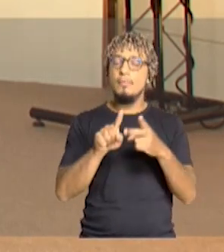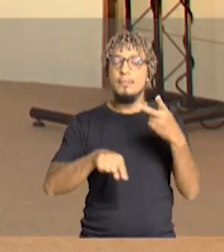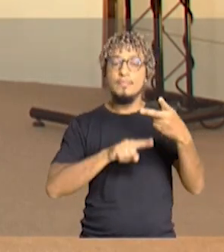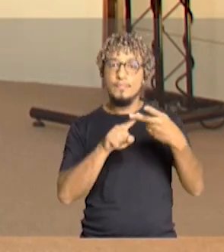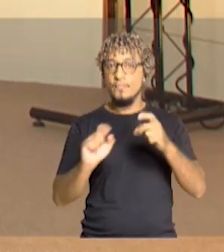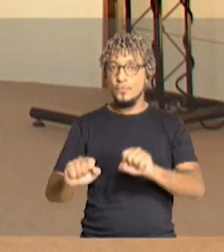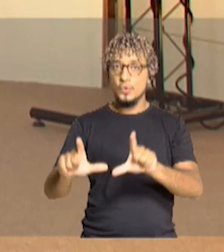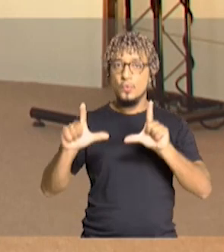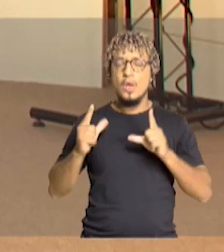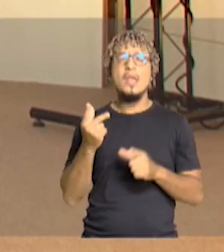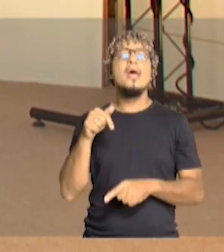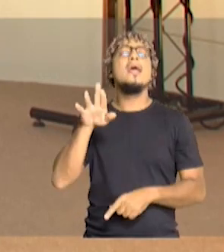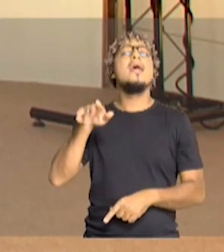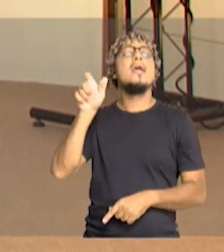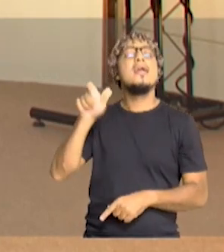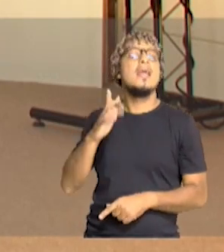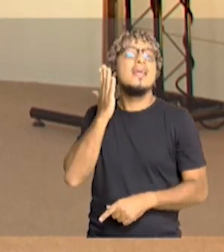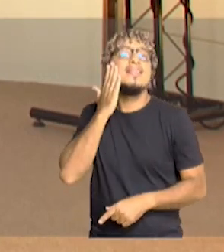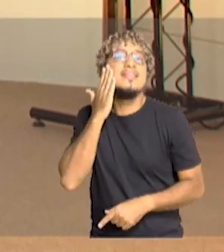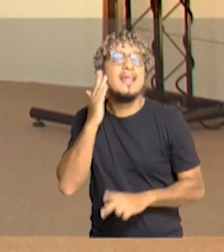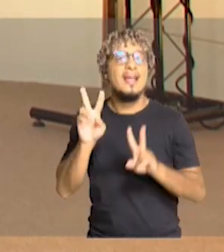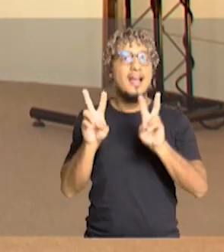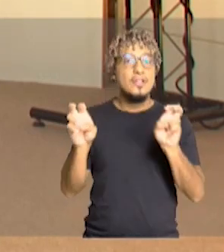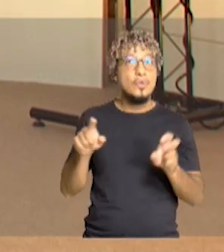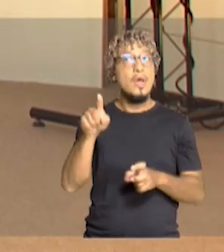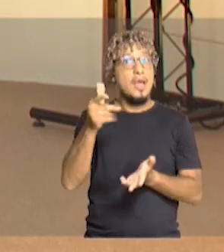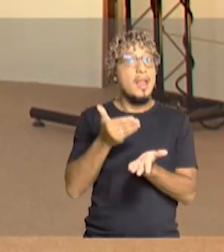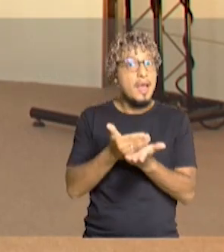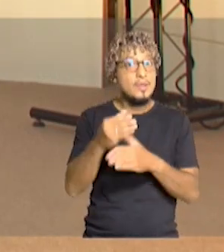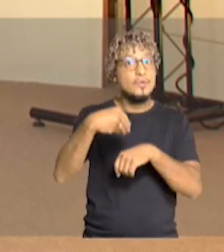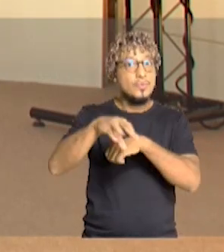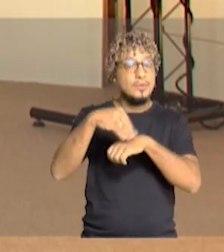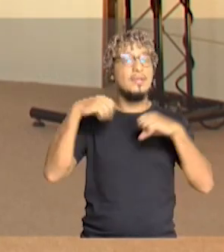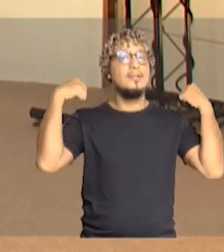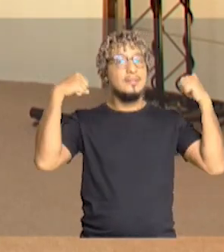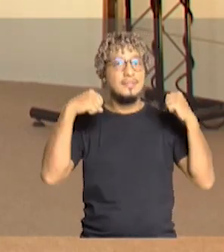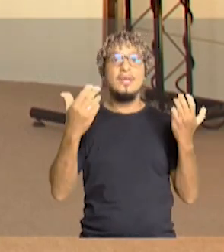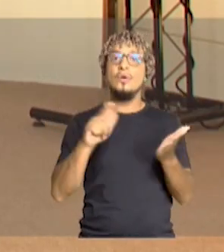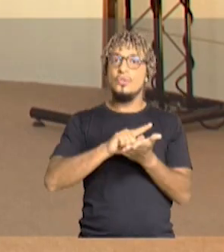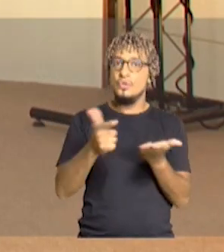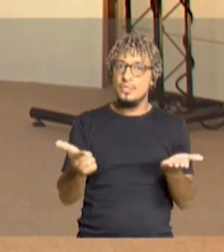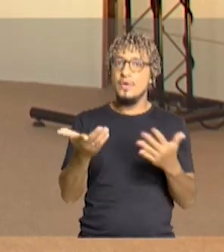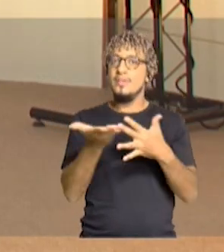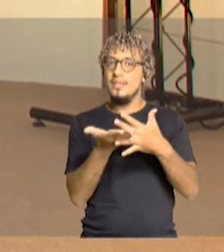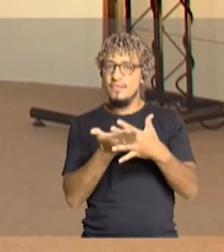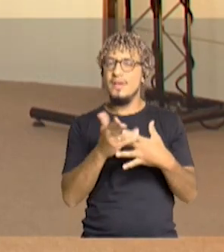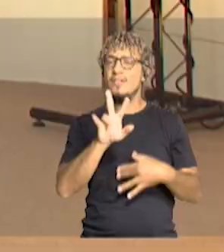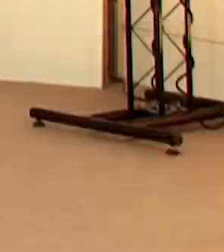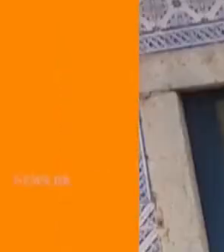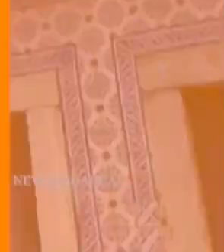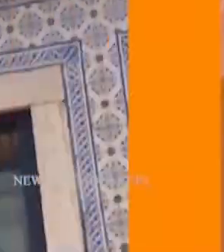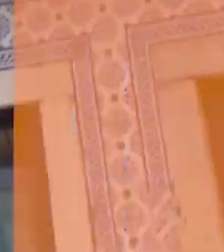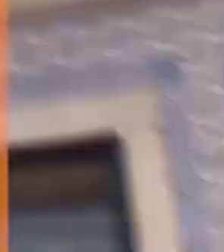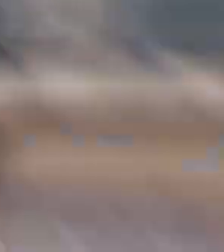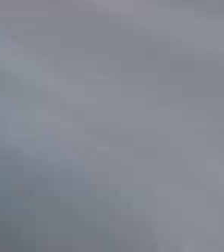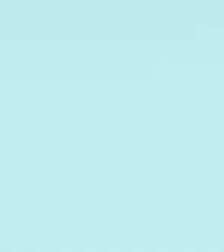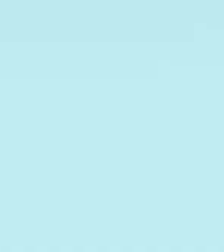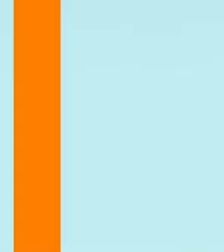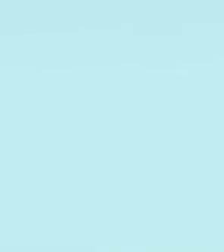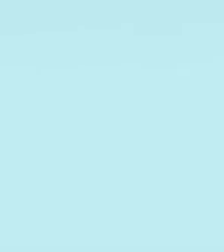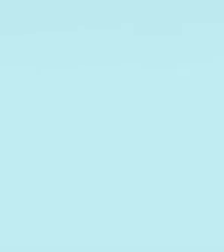tido assunto tem dicas de como iniciar uma rotina de atividade física nossa história jornal vai para o intervalo e volta já